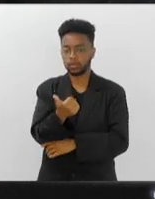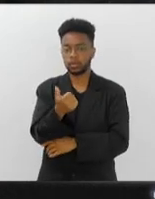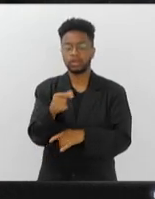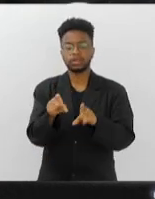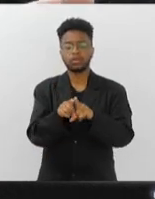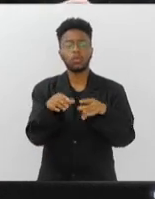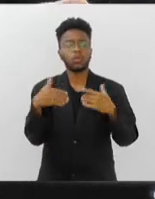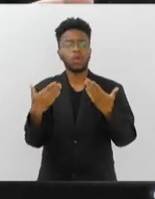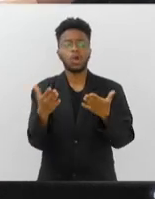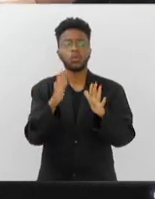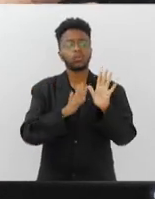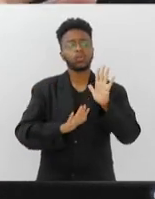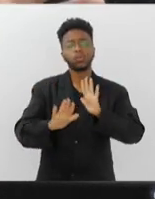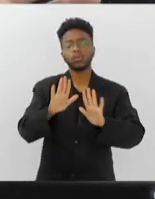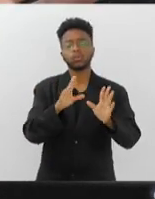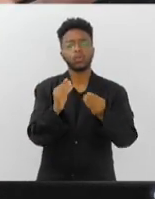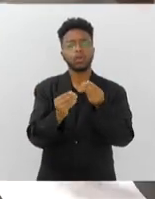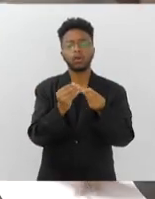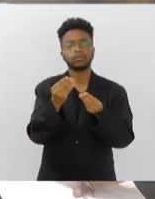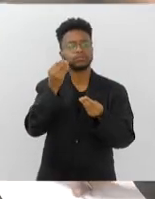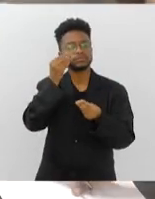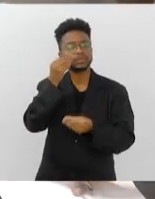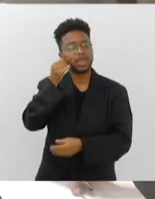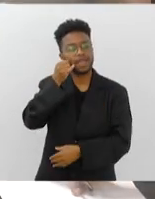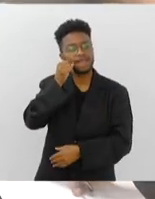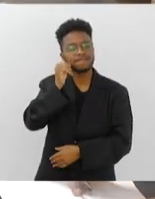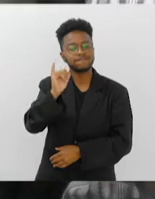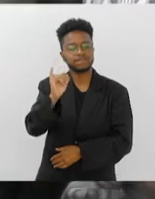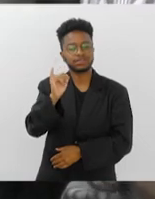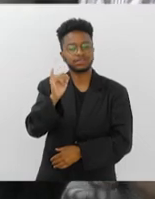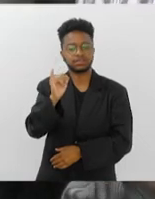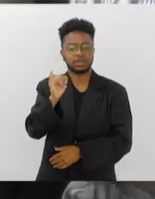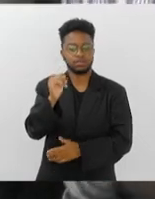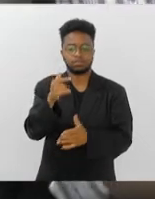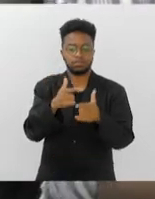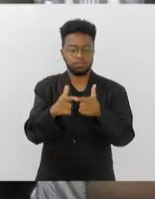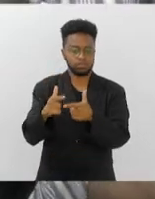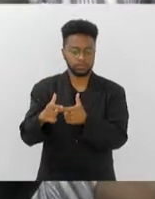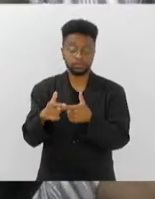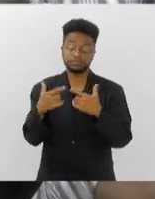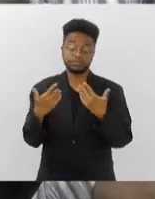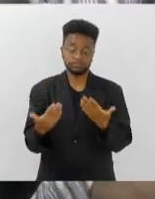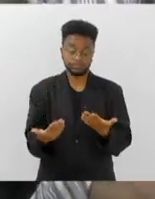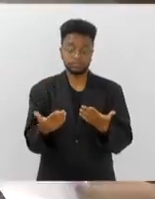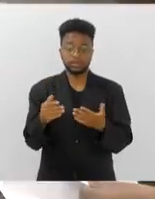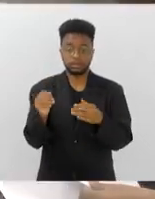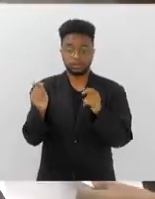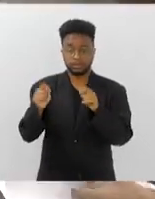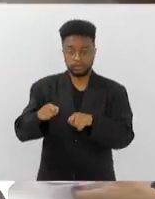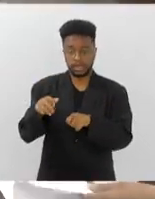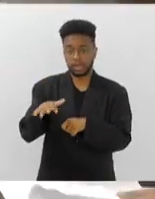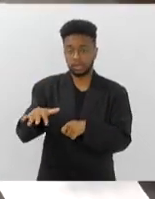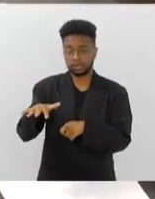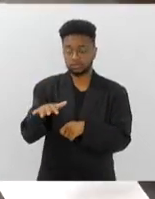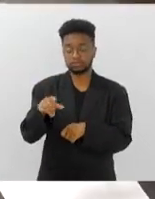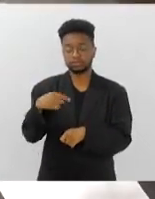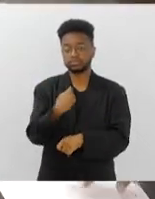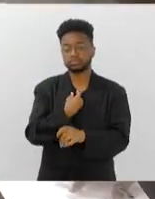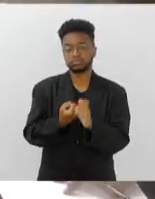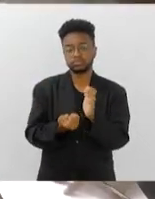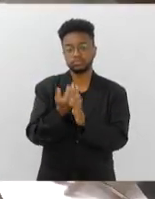cuidados exigem exatamente, em relação a prevenir vícios, desvios. Para que aí a gente possa, nos nossos projetos de